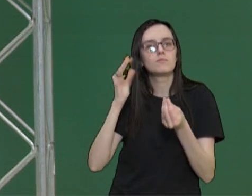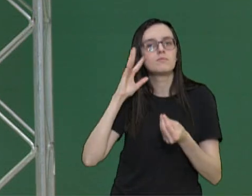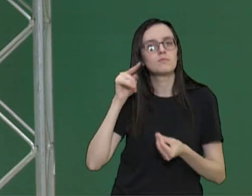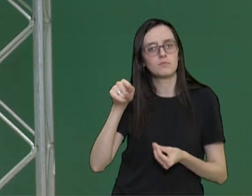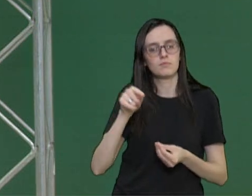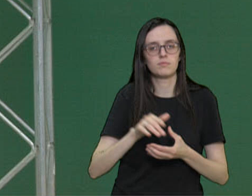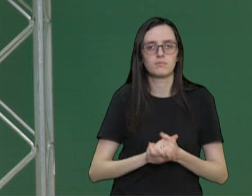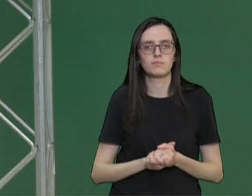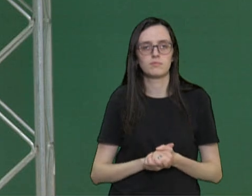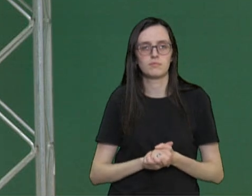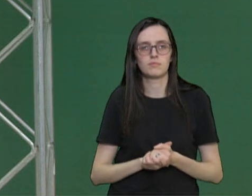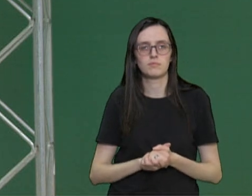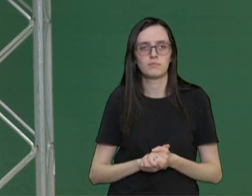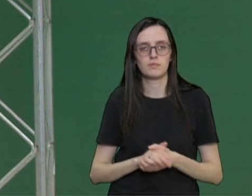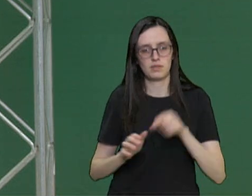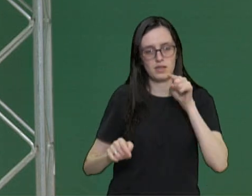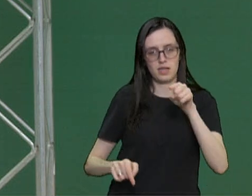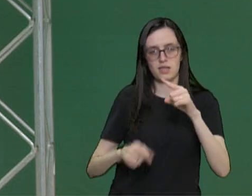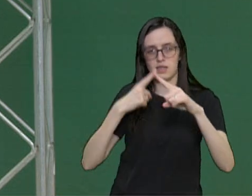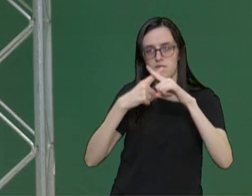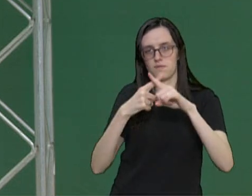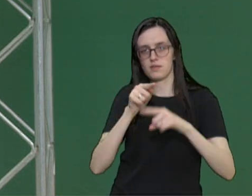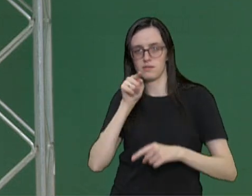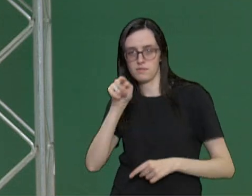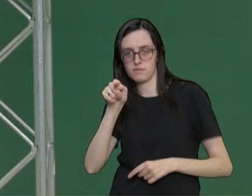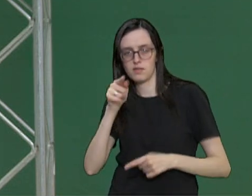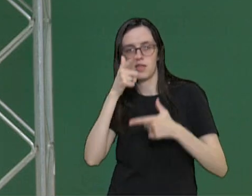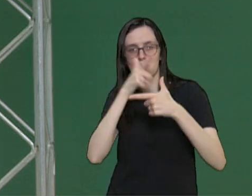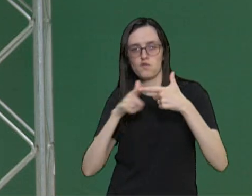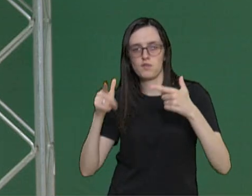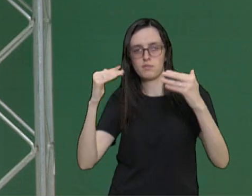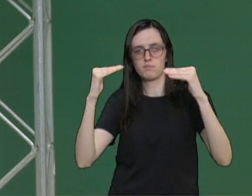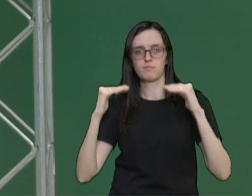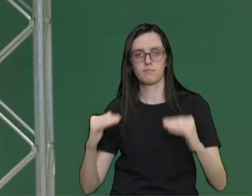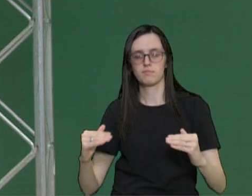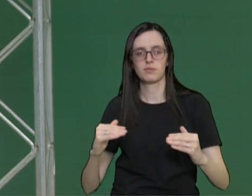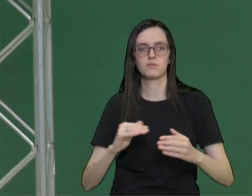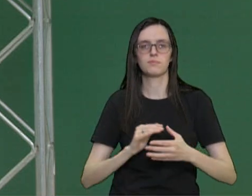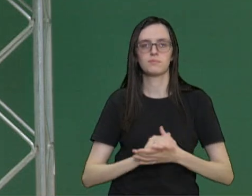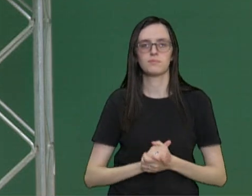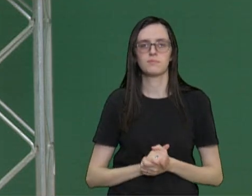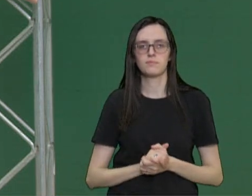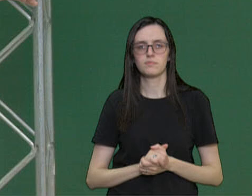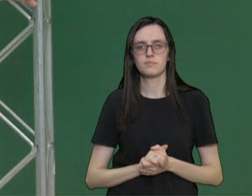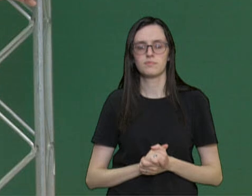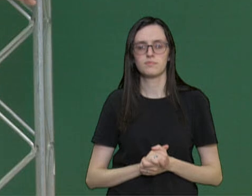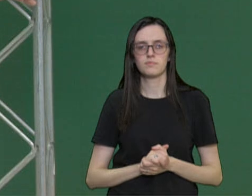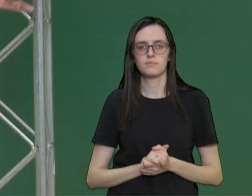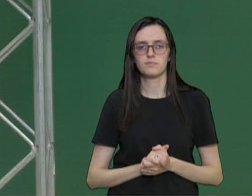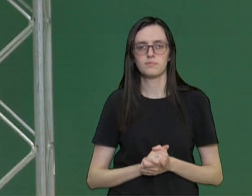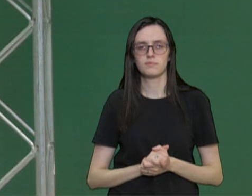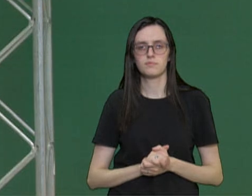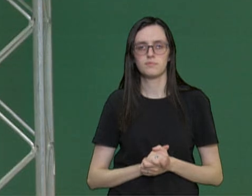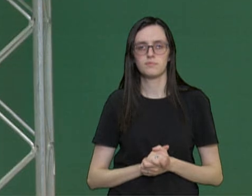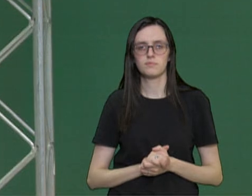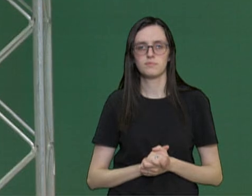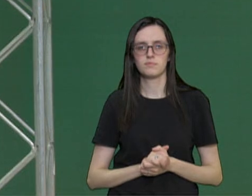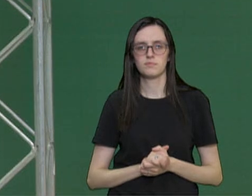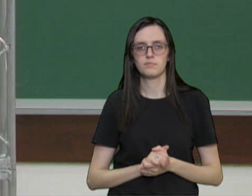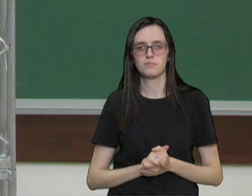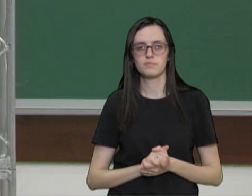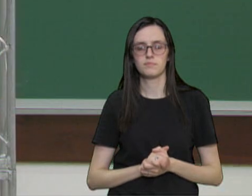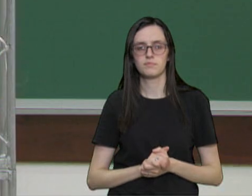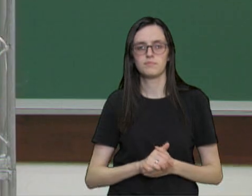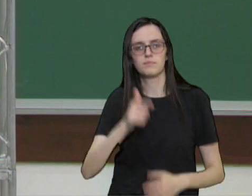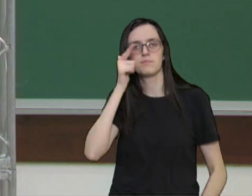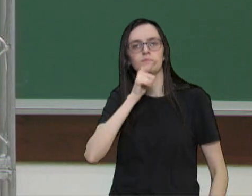de baixo. Eu quero dizer, 9 vezes 1, 9. E 9 divididos por 9, a gente tem 1. Para achar